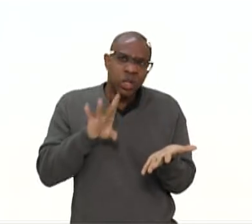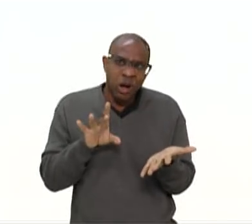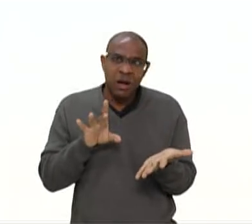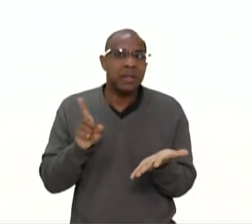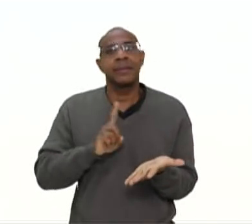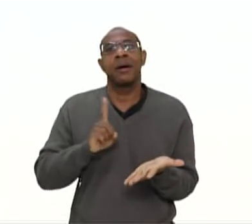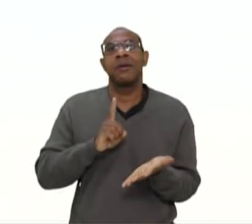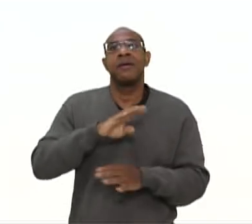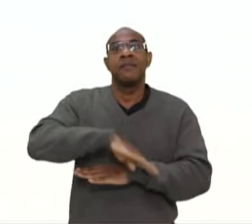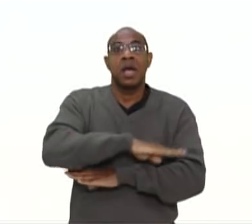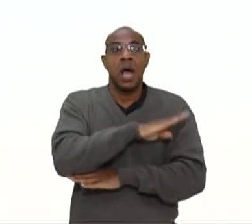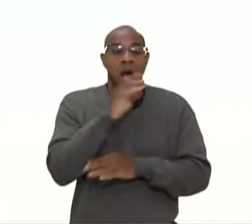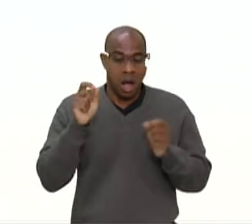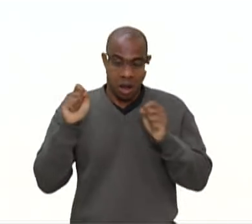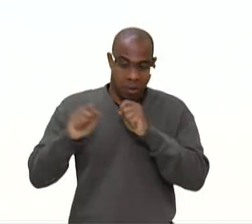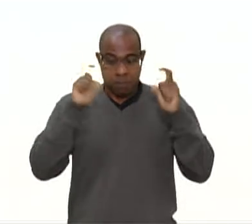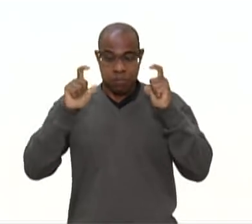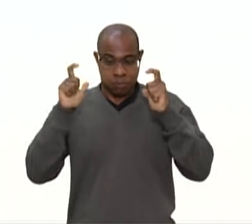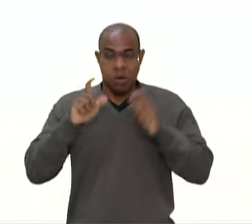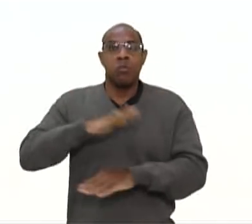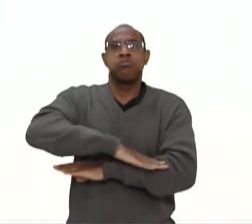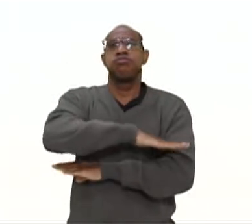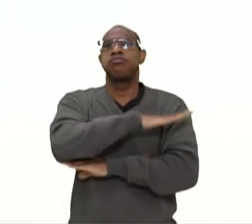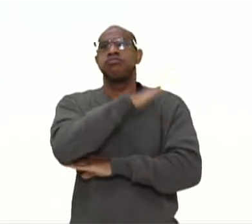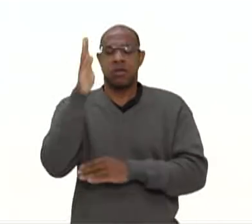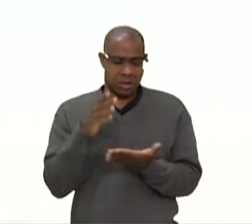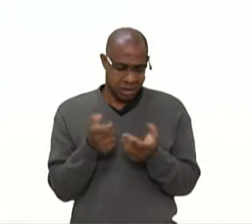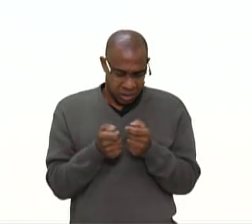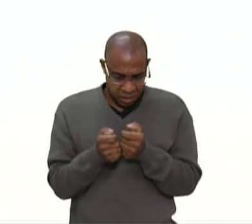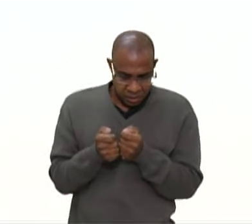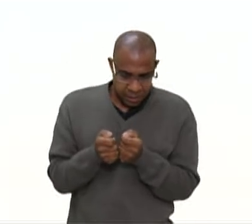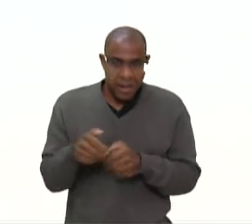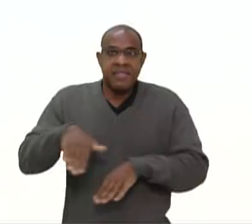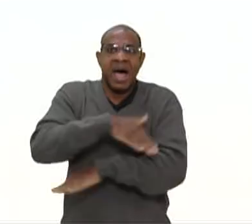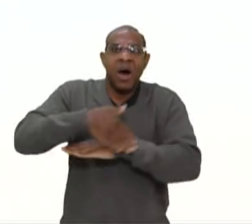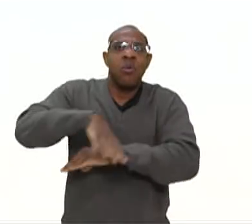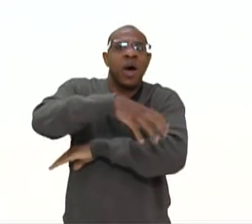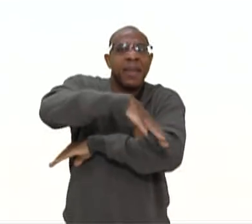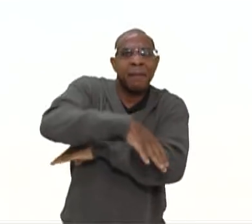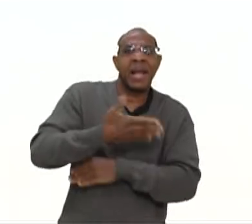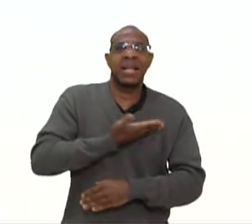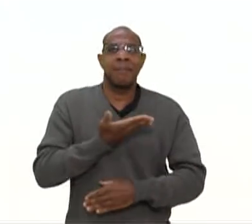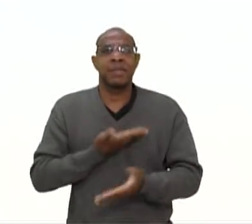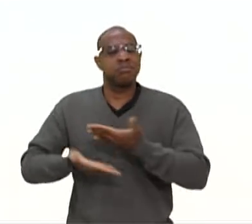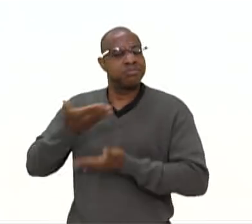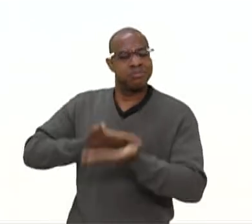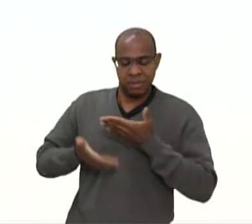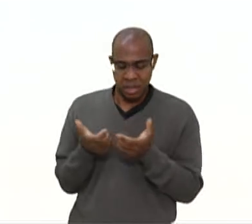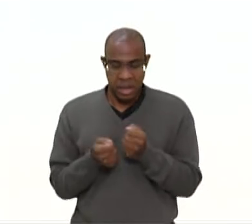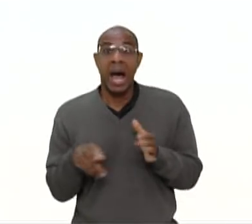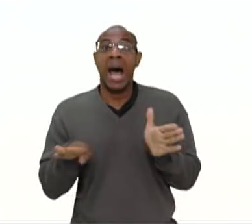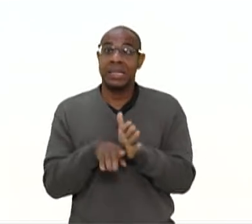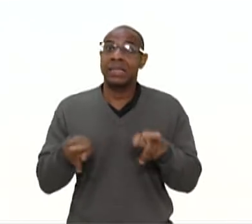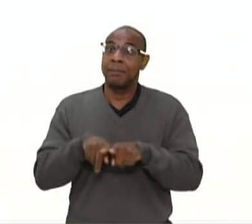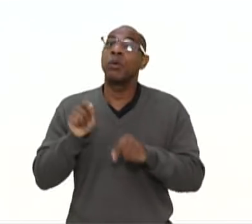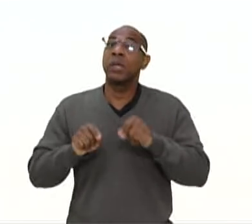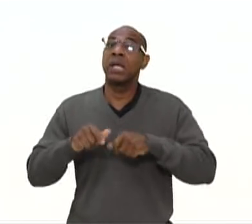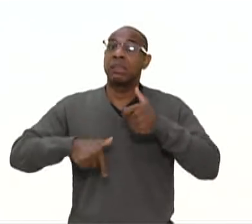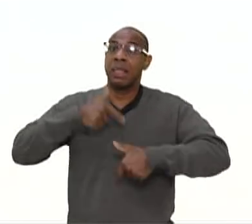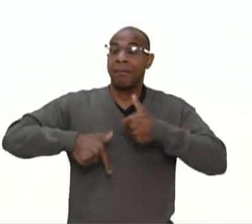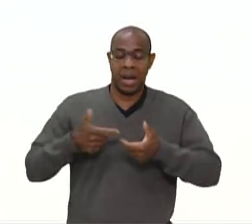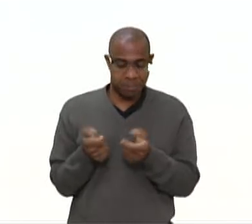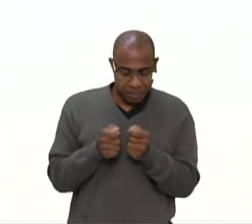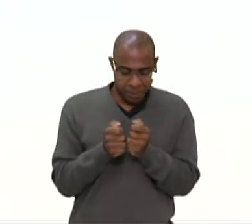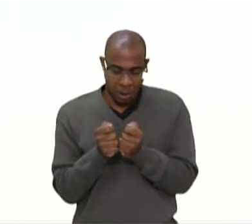ficam vidrados o dia inteiro, seja na rua, na praça, com os amigos e até mesmo no trabalho. As pessoas